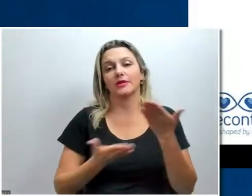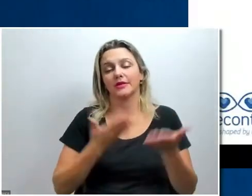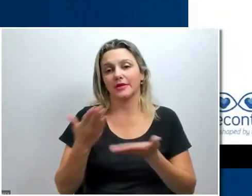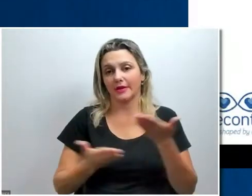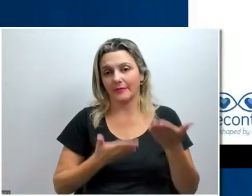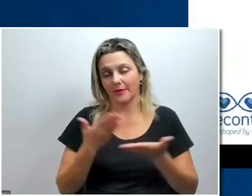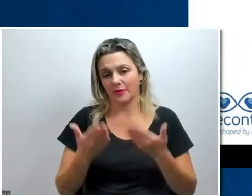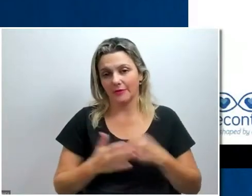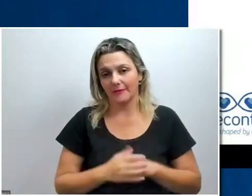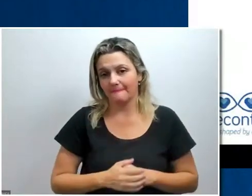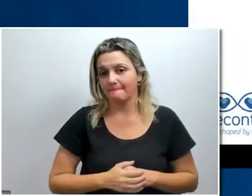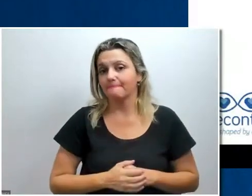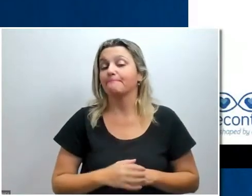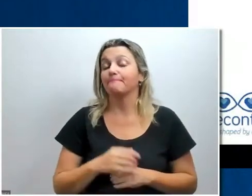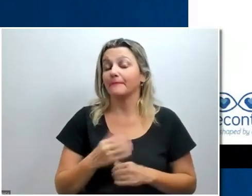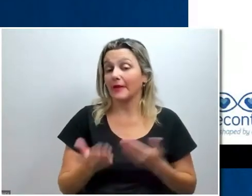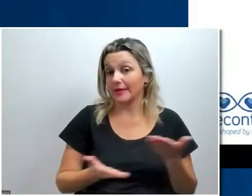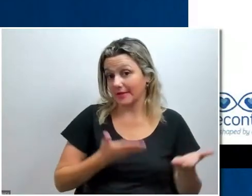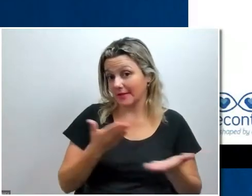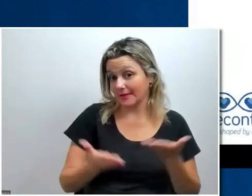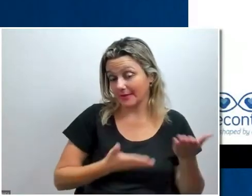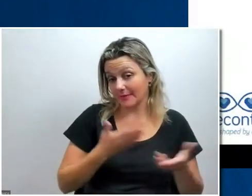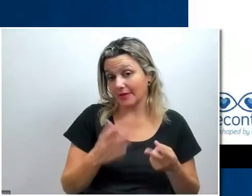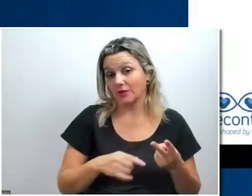Que vão desde terapias,